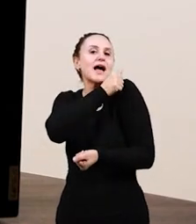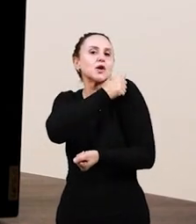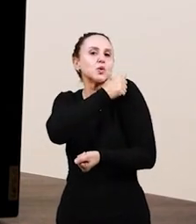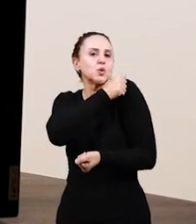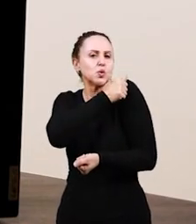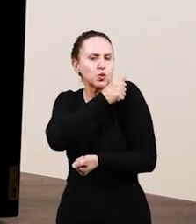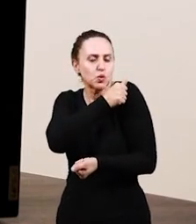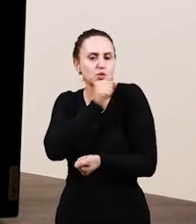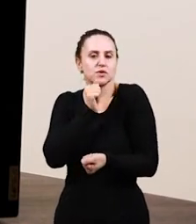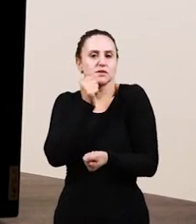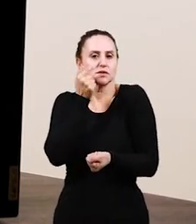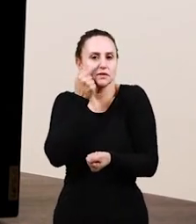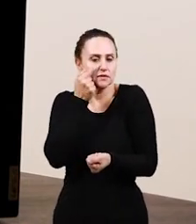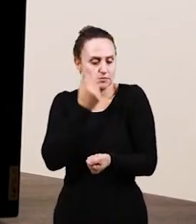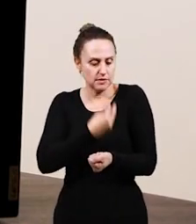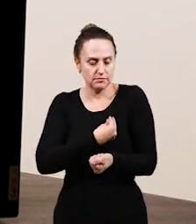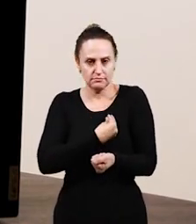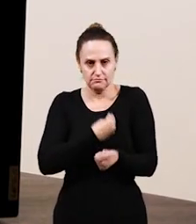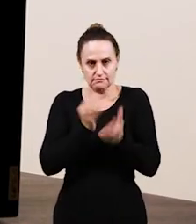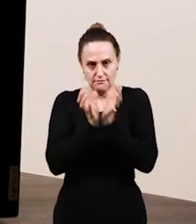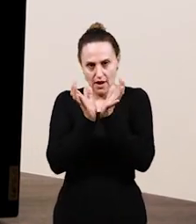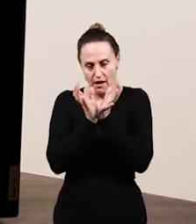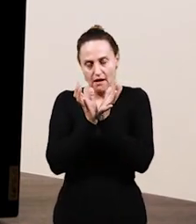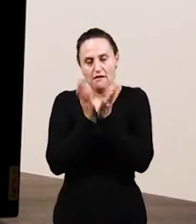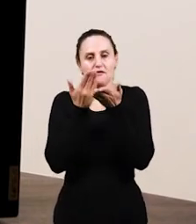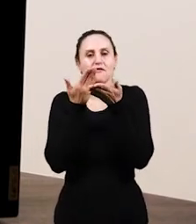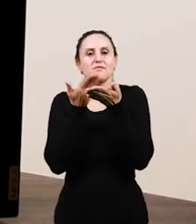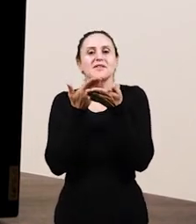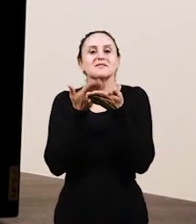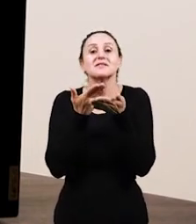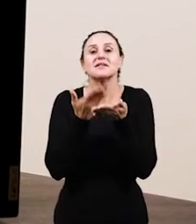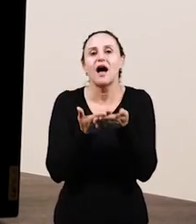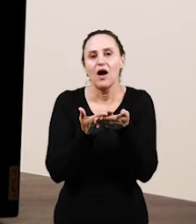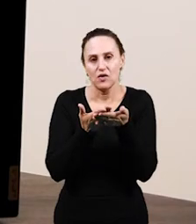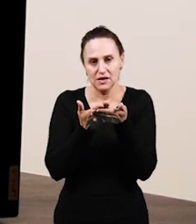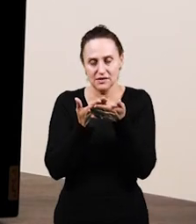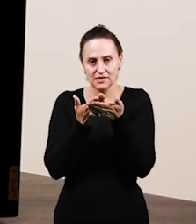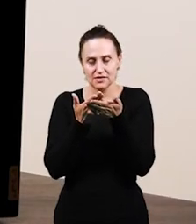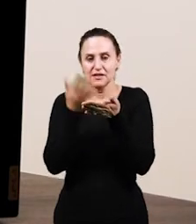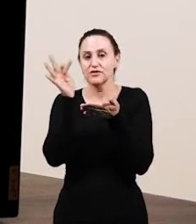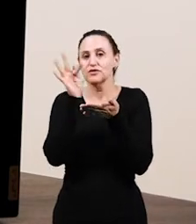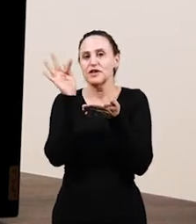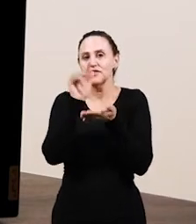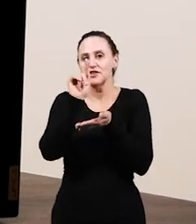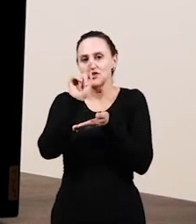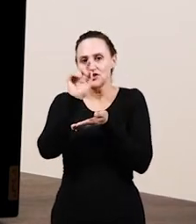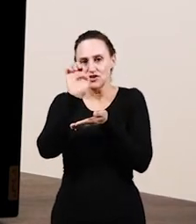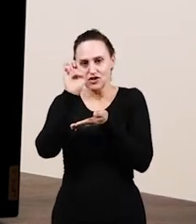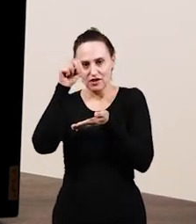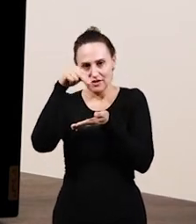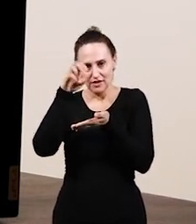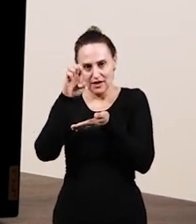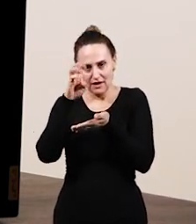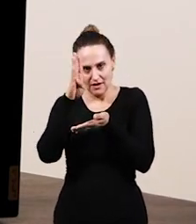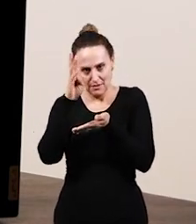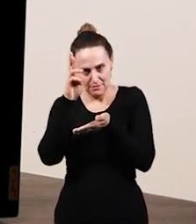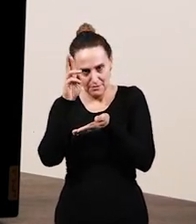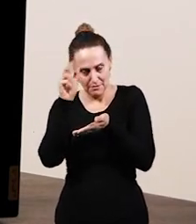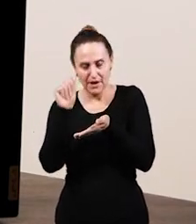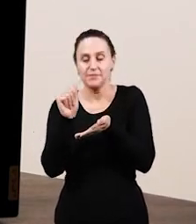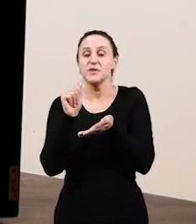Universidade de Genebra tem uma discussão A hoje em dia bastante recente